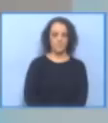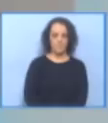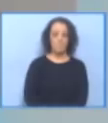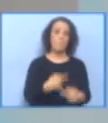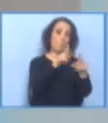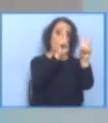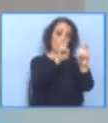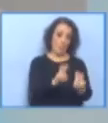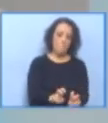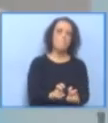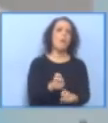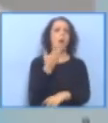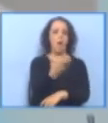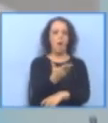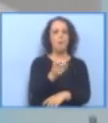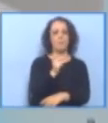Temas que pode encontrar em